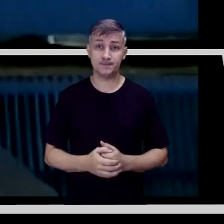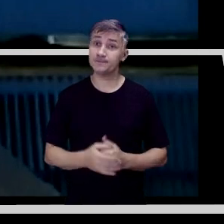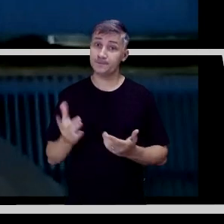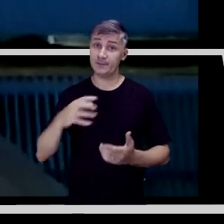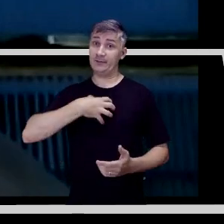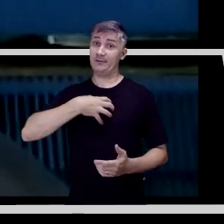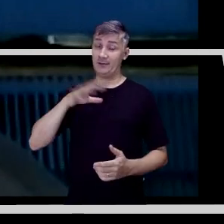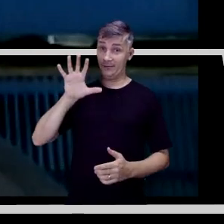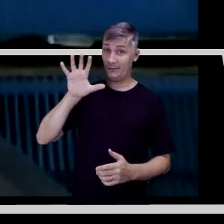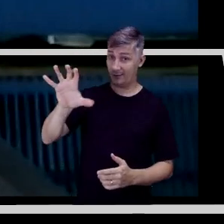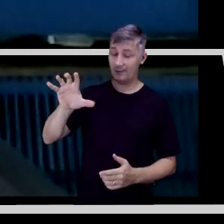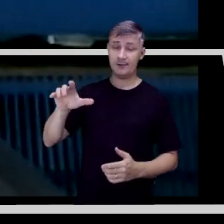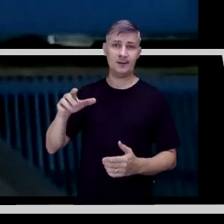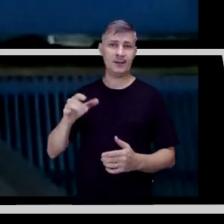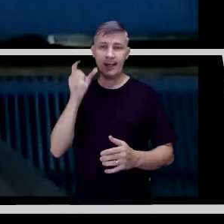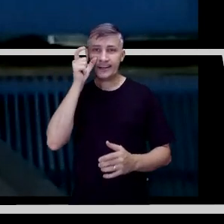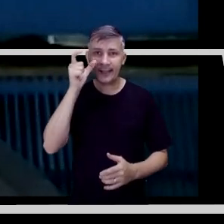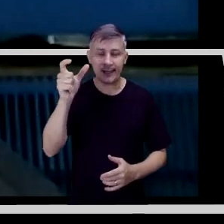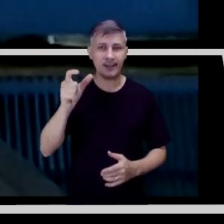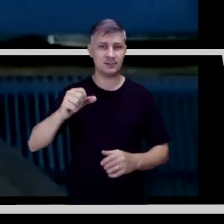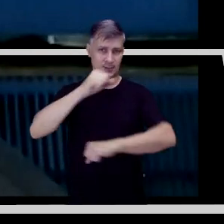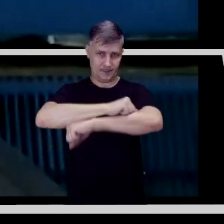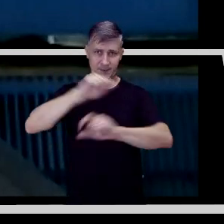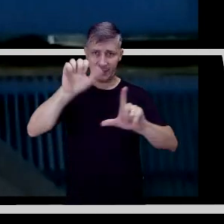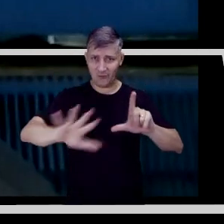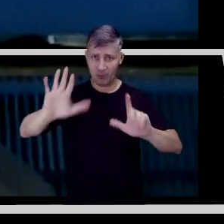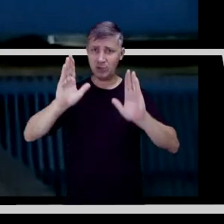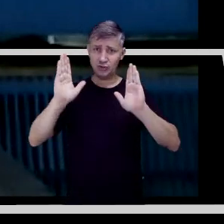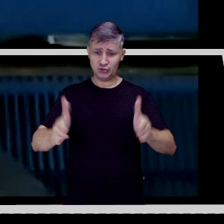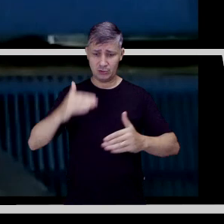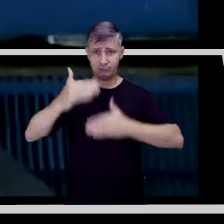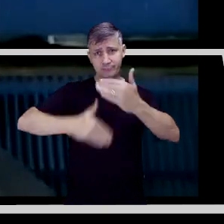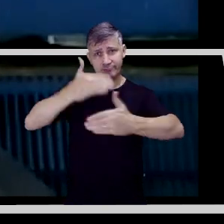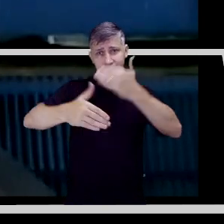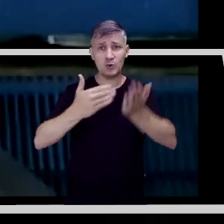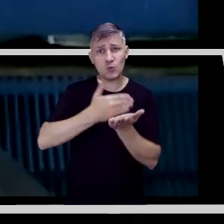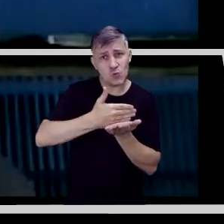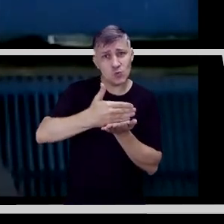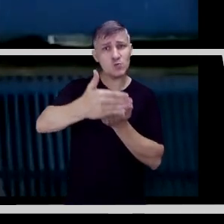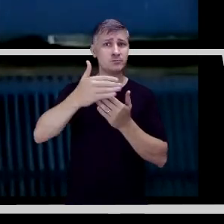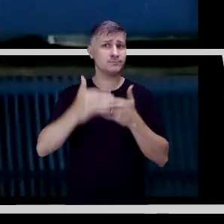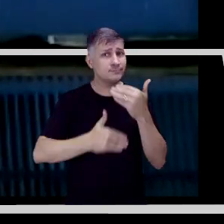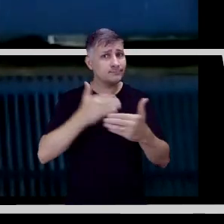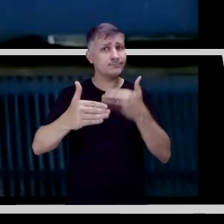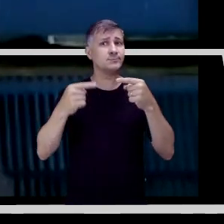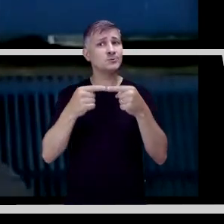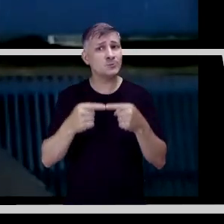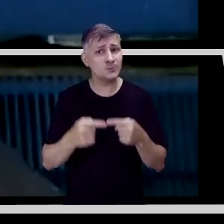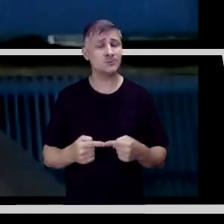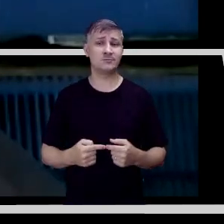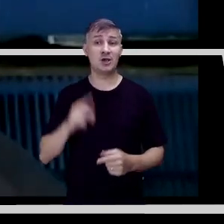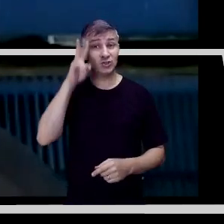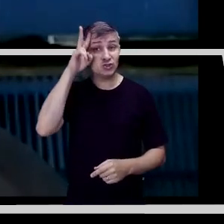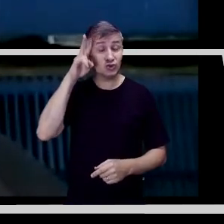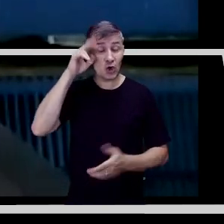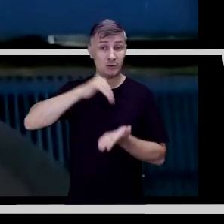falei aqui é só uma parte, assim, dos interesses aqui do escritório, mas é uma parte que já vem, assim, desde o início, desde a